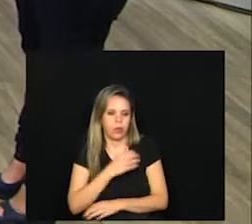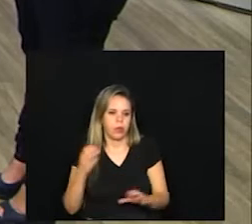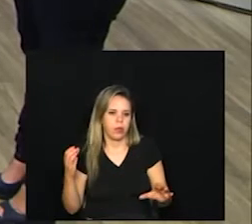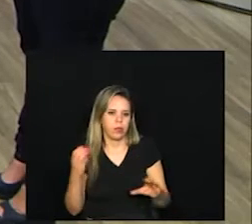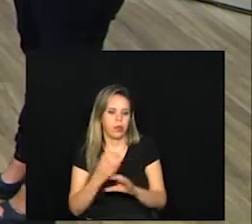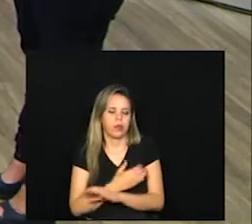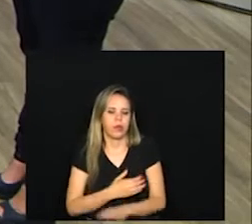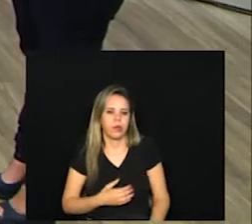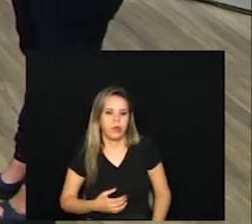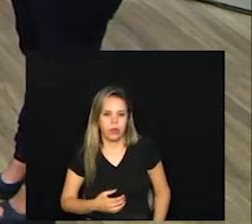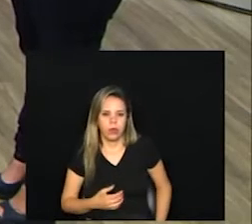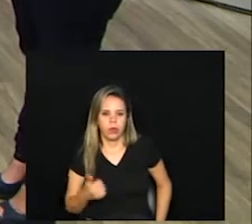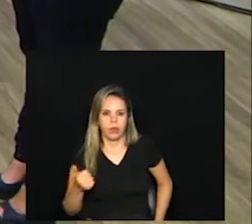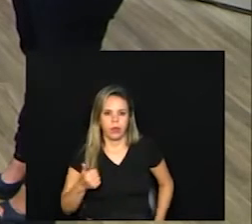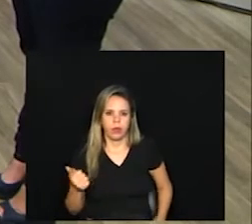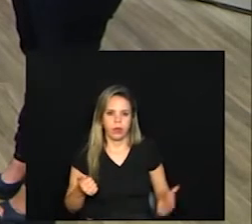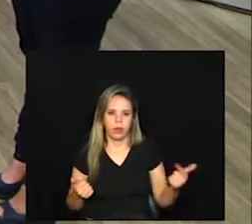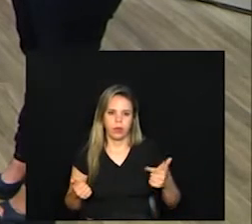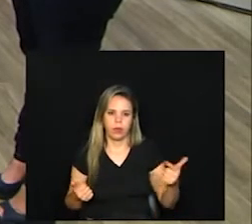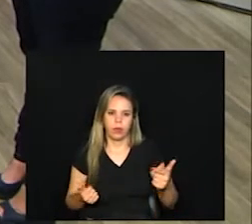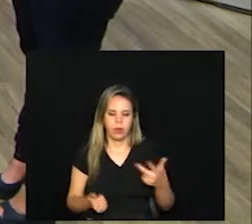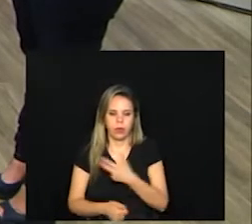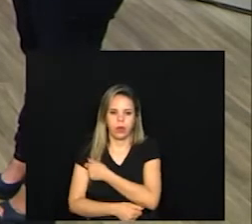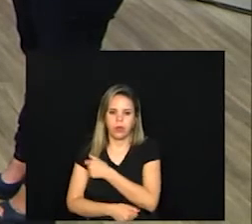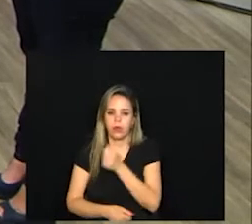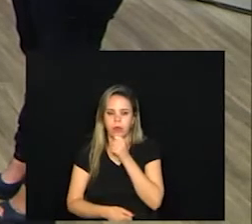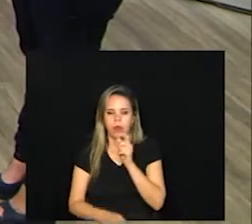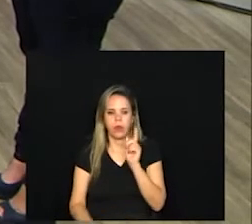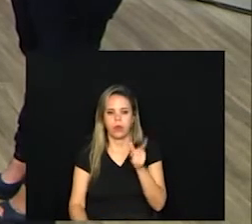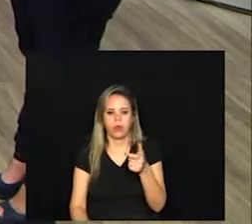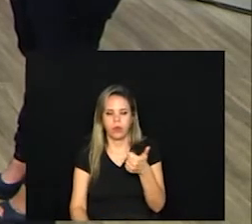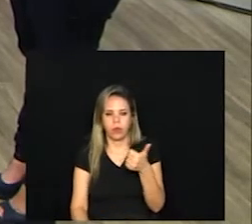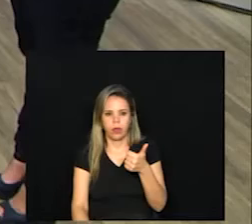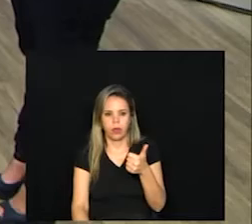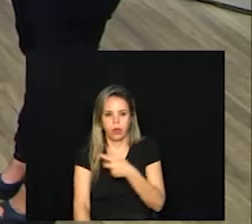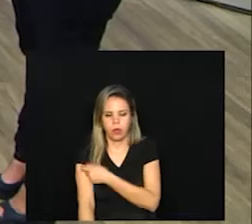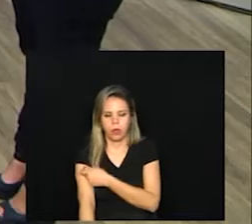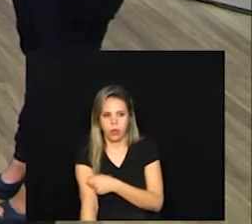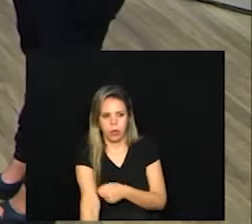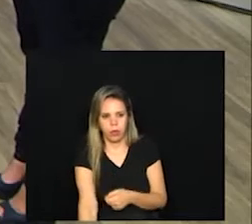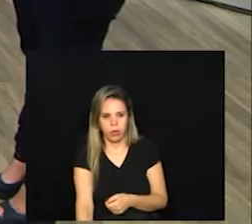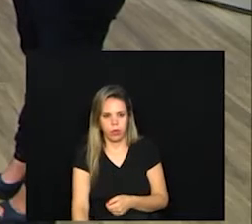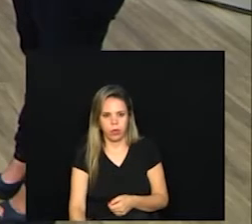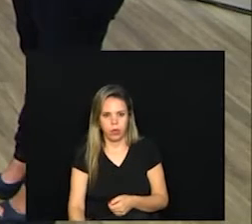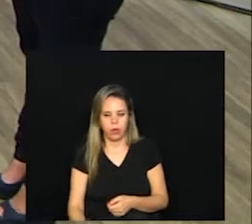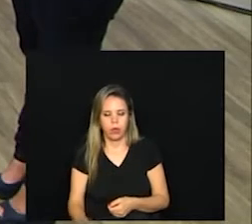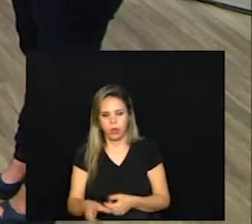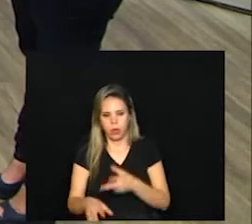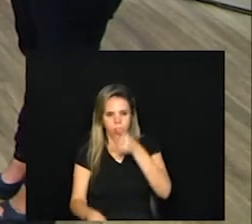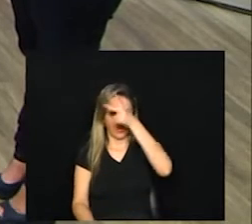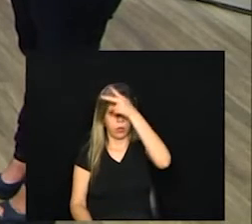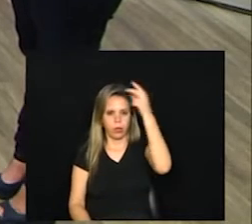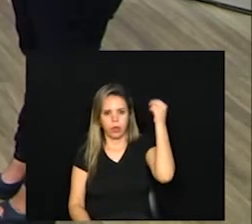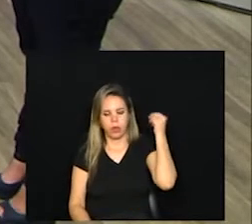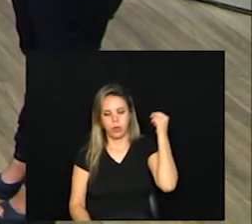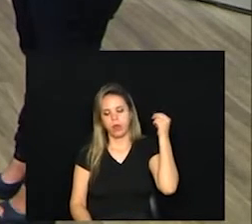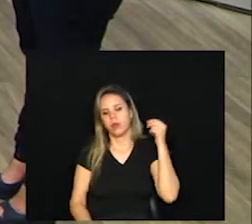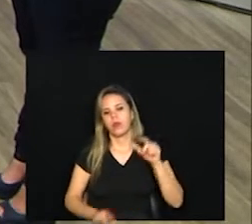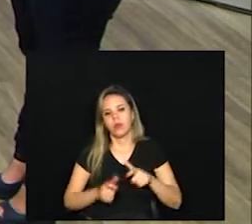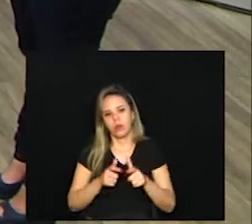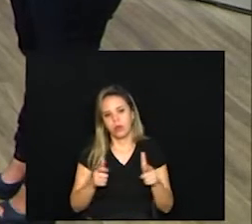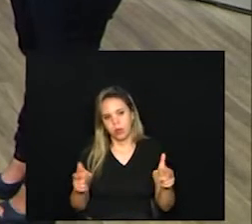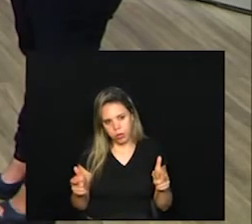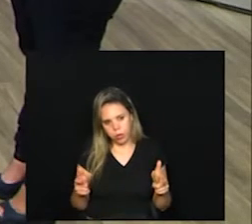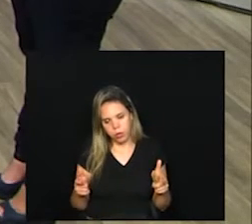completa, ou seja, primeira e segunda dose ou ainda a dose única. De acordo com a Prefeitura, esse